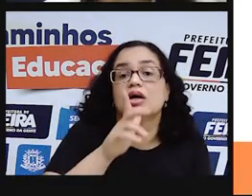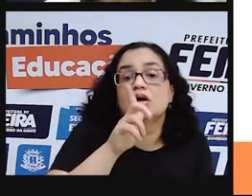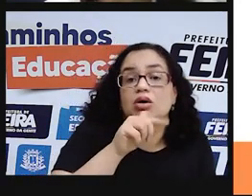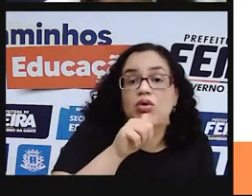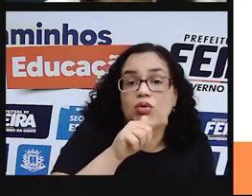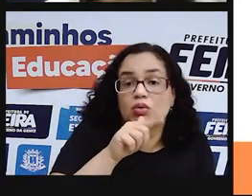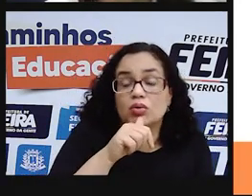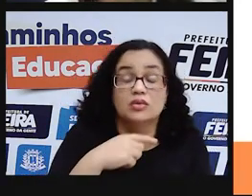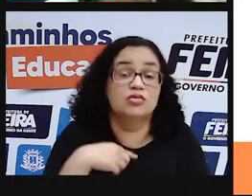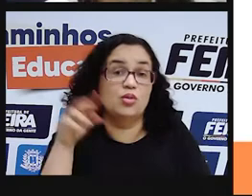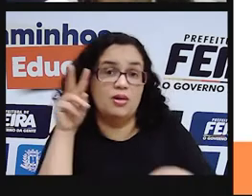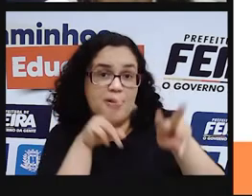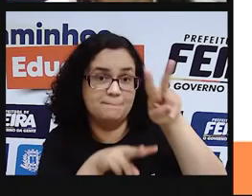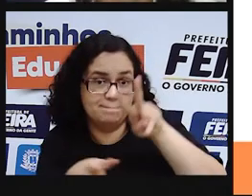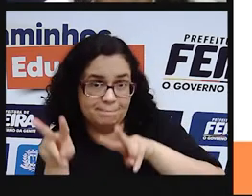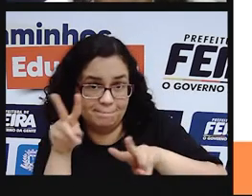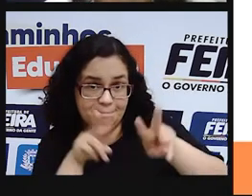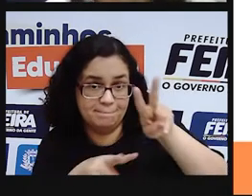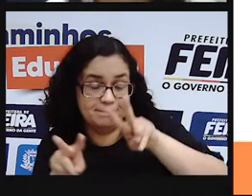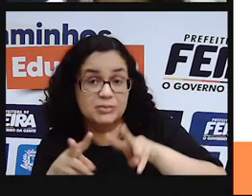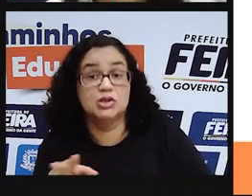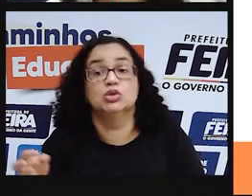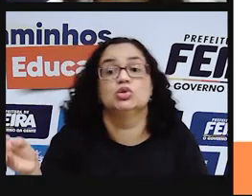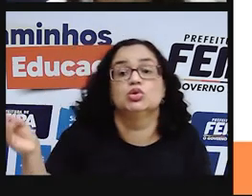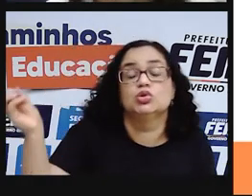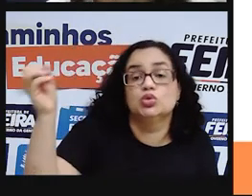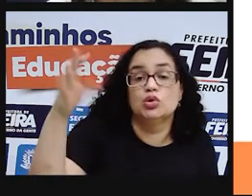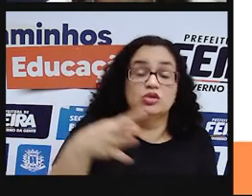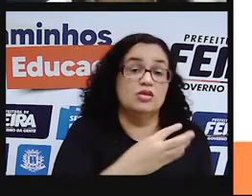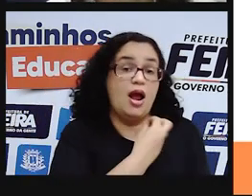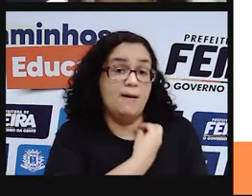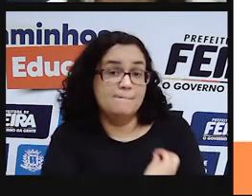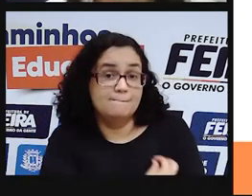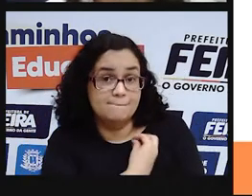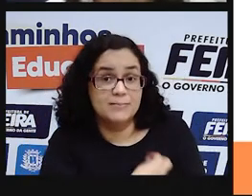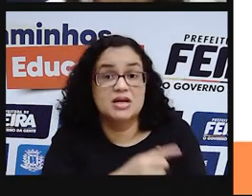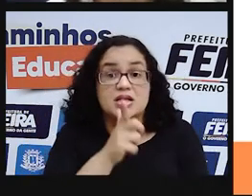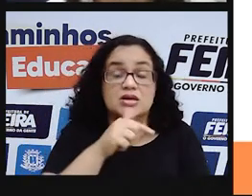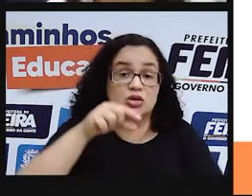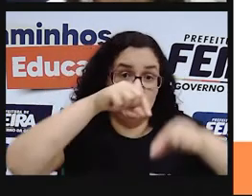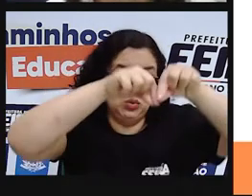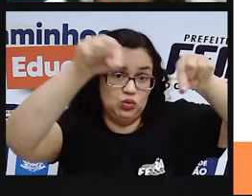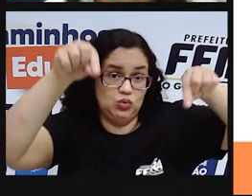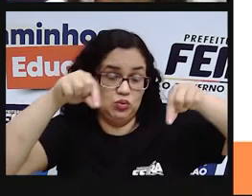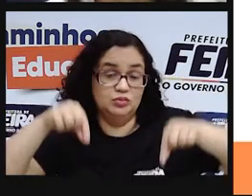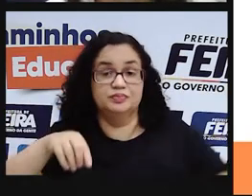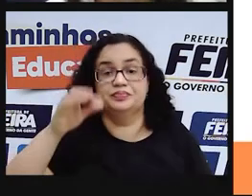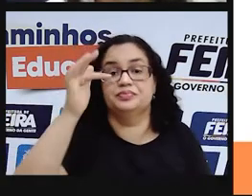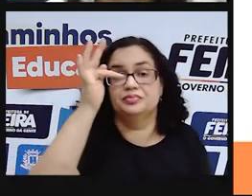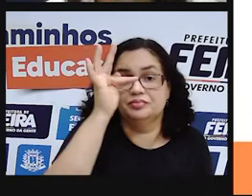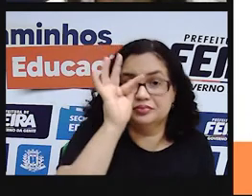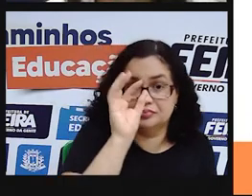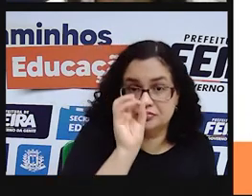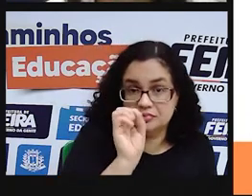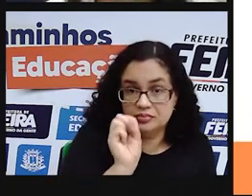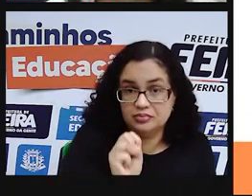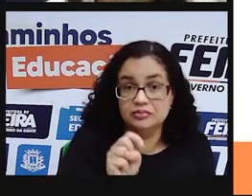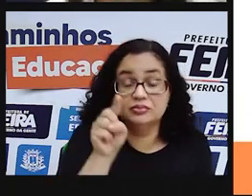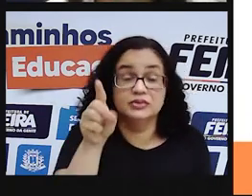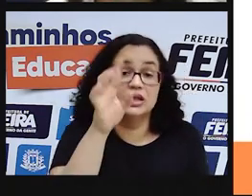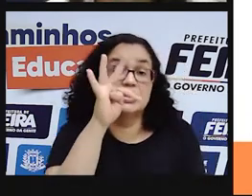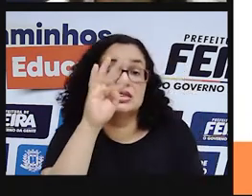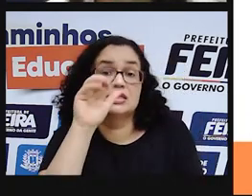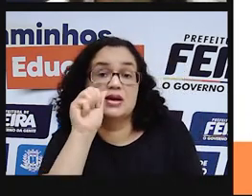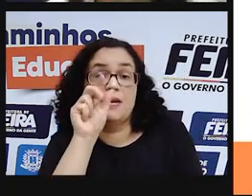aí a gente observa a degradação de novo Presente Em Mais uma Lagoa em Feira de Santana e esse aí Lagoa da